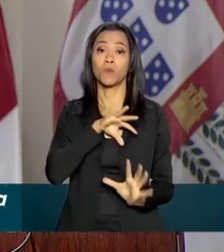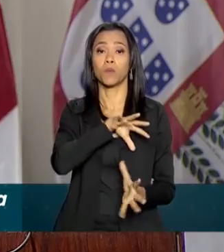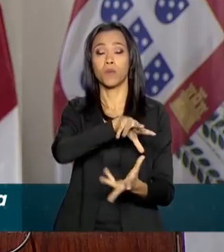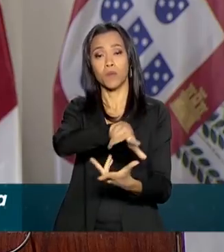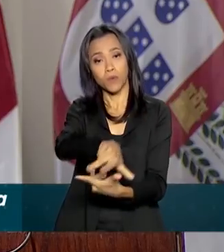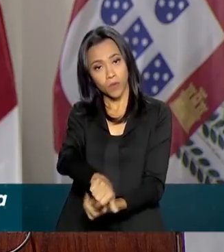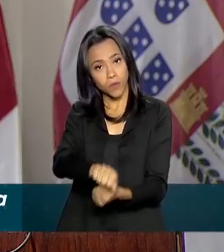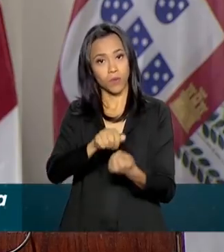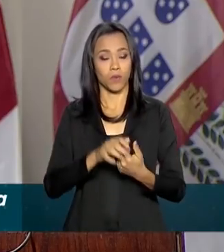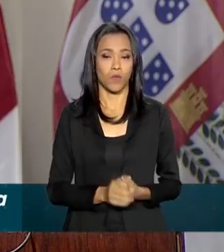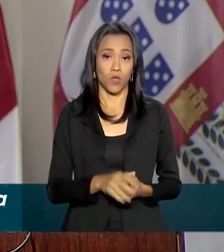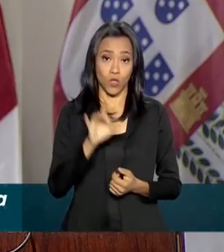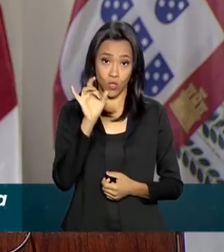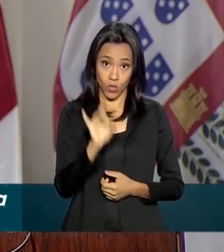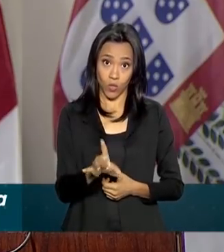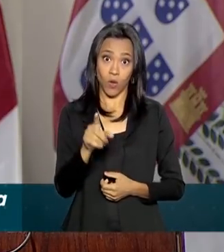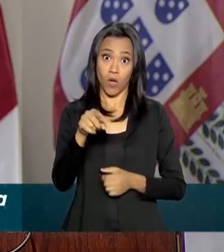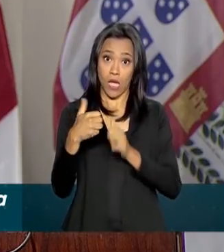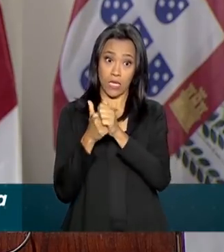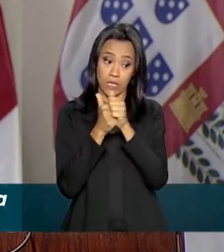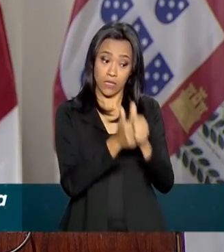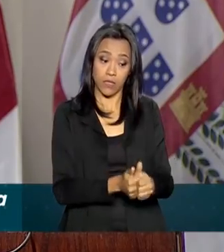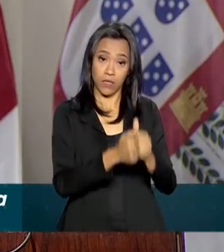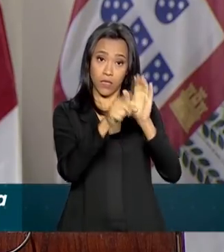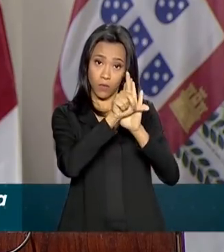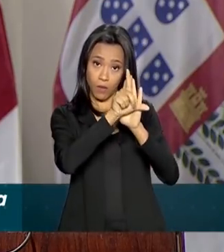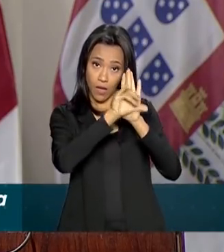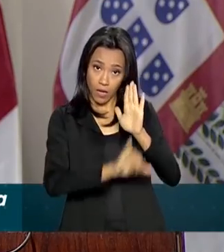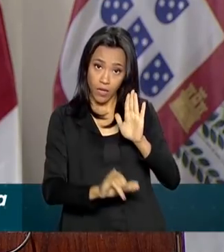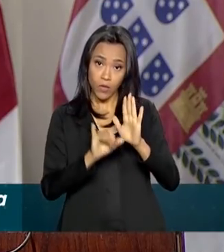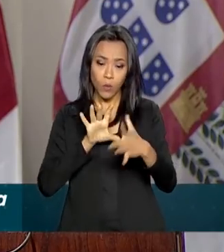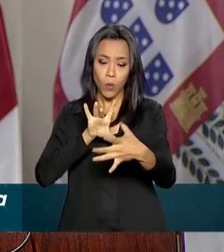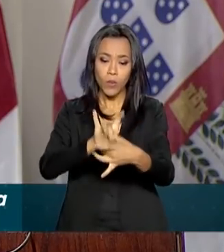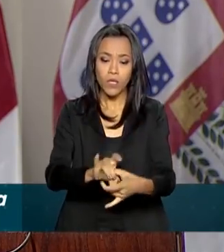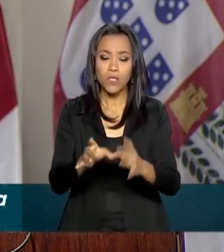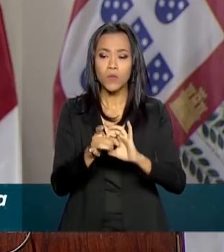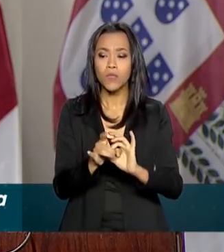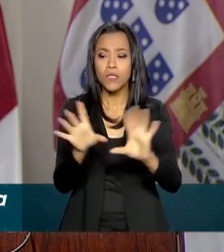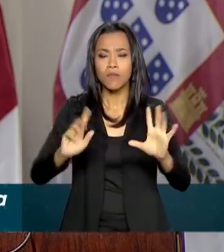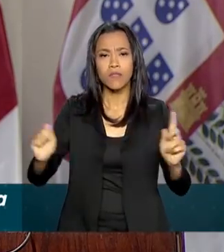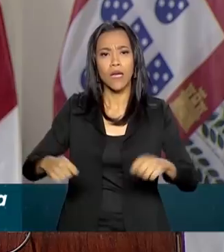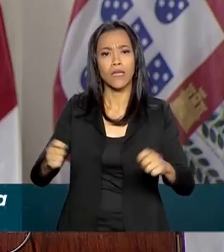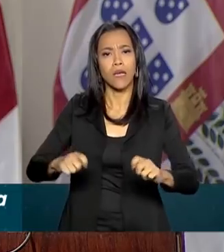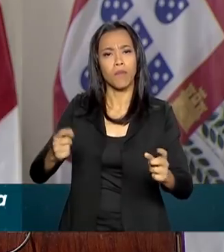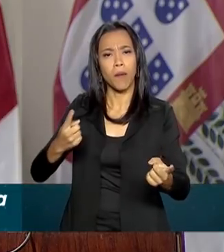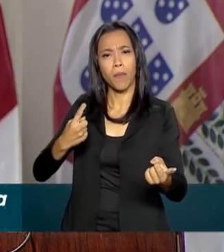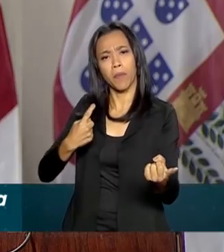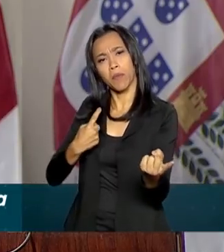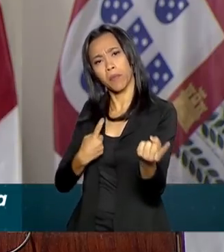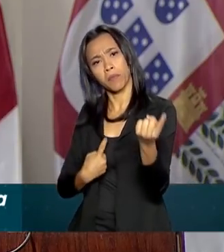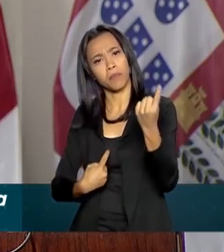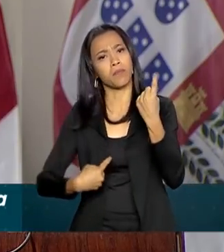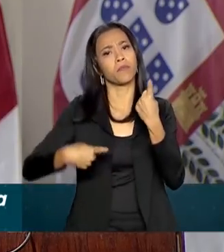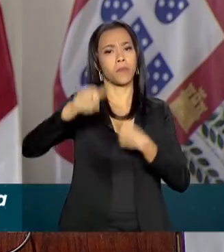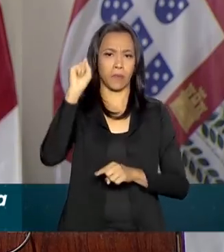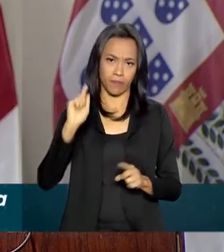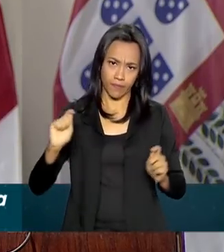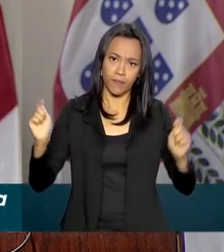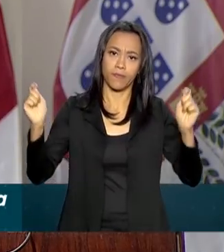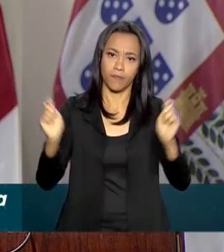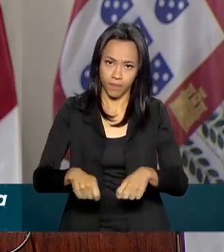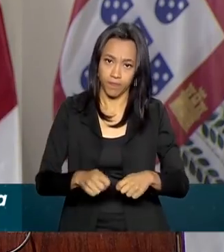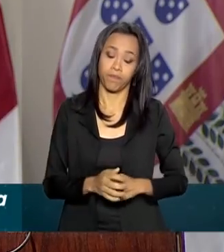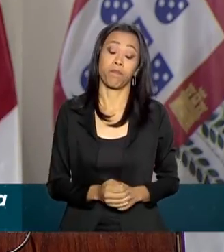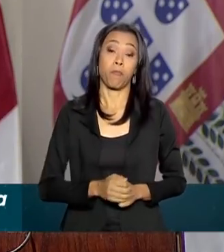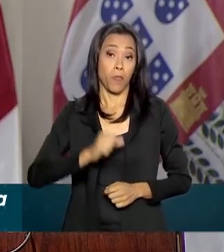sob o império da lei no ambiente de liberdade poderemos prosperar e crescer o brasil